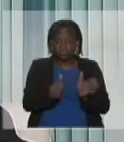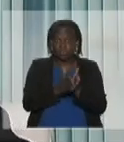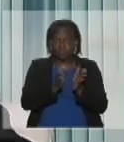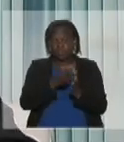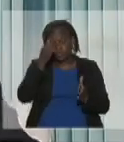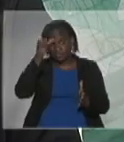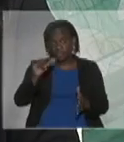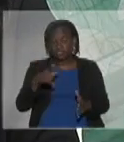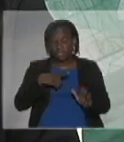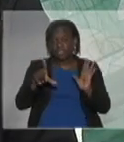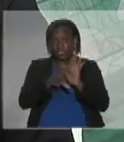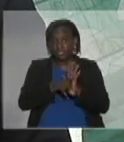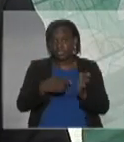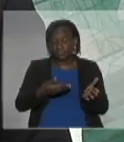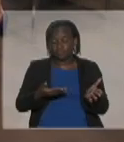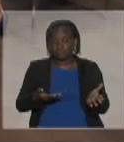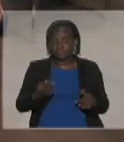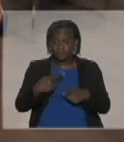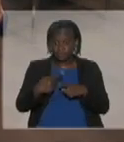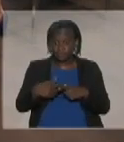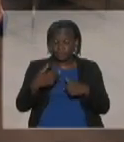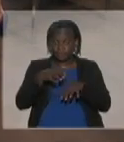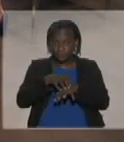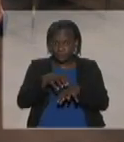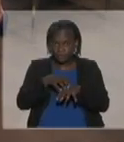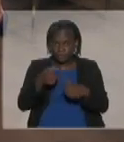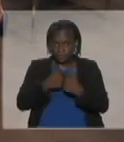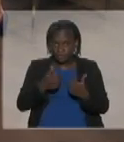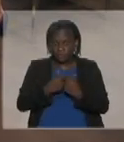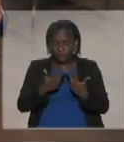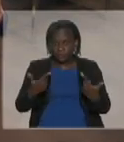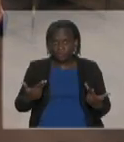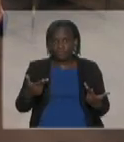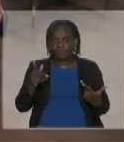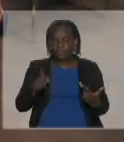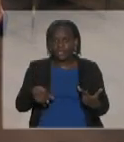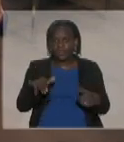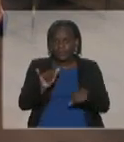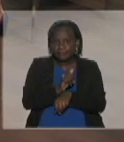Pobreza. Isso está na lei do bilhete único. É porque essa questão do transporte,